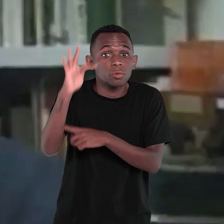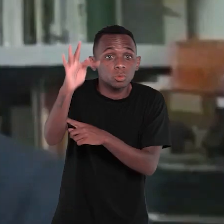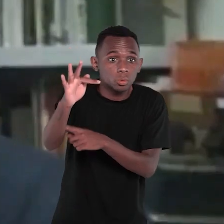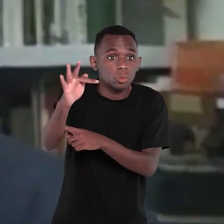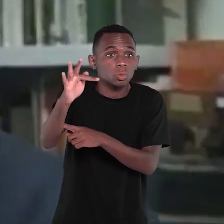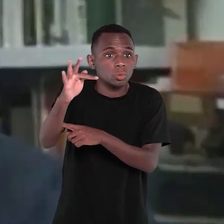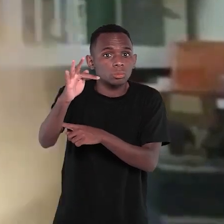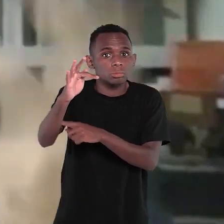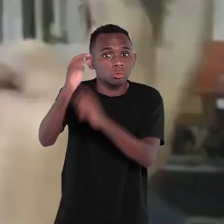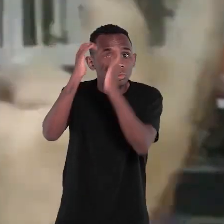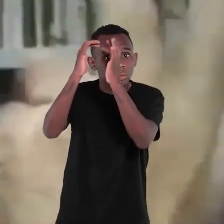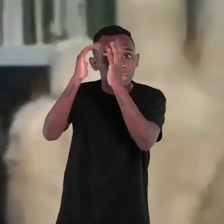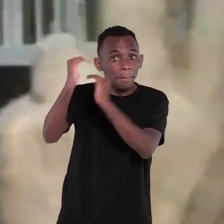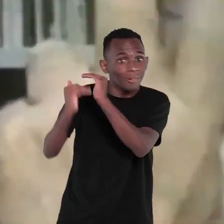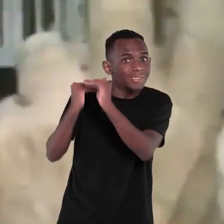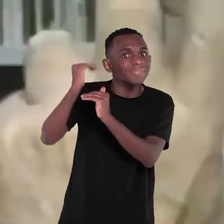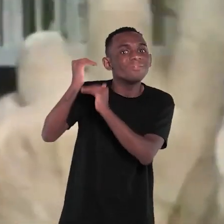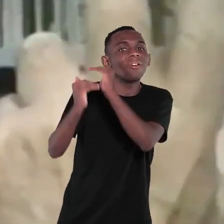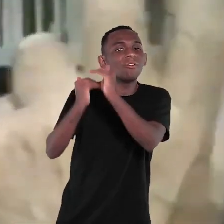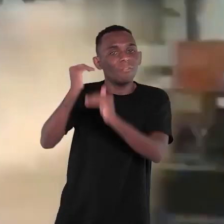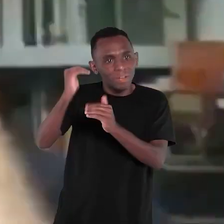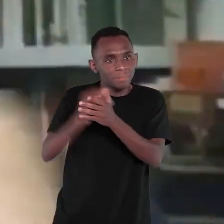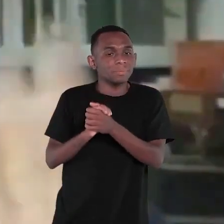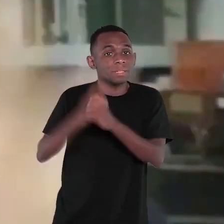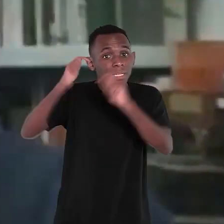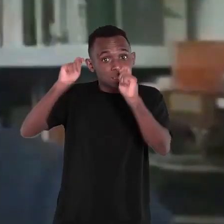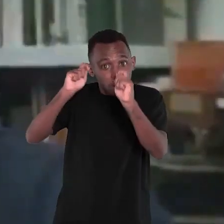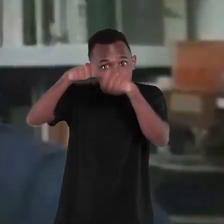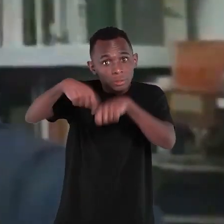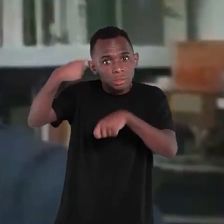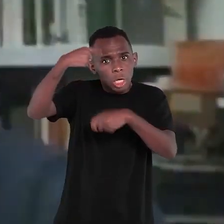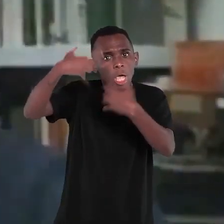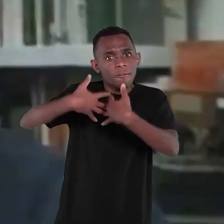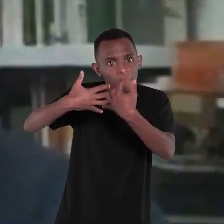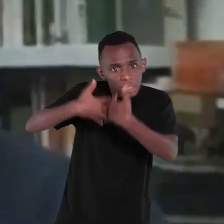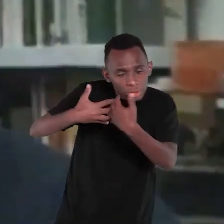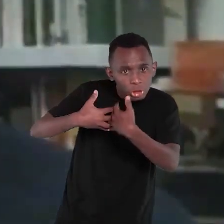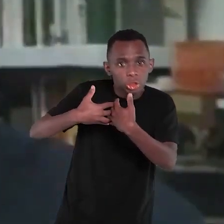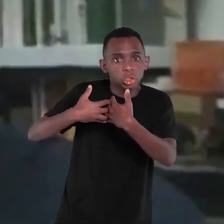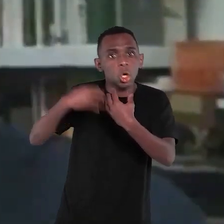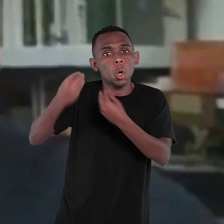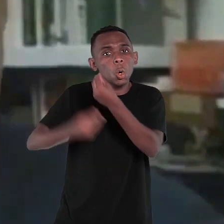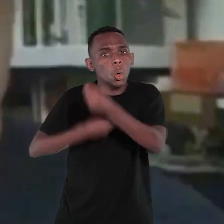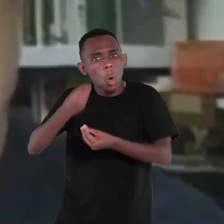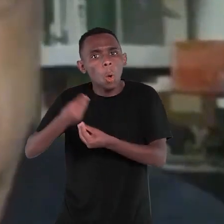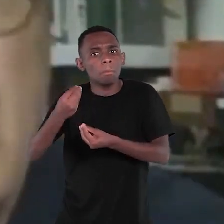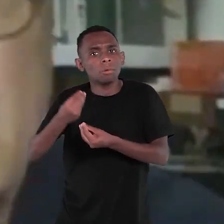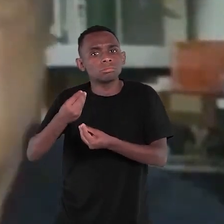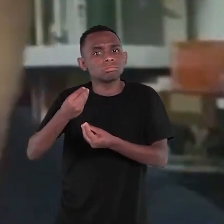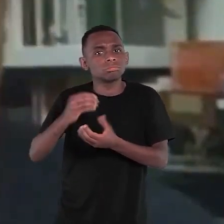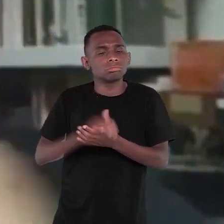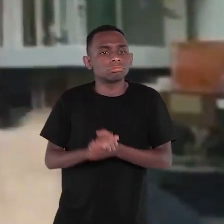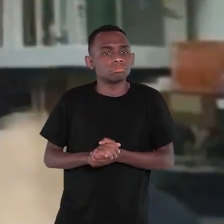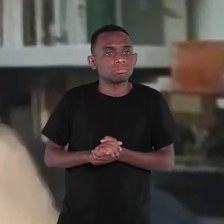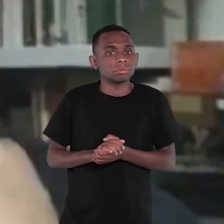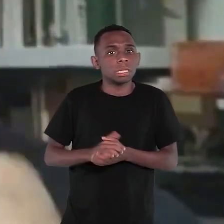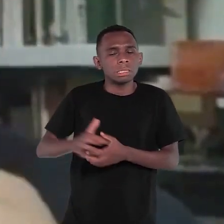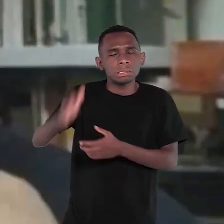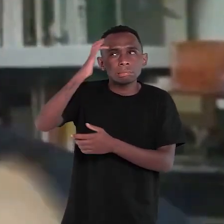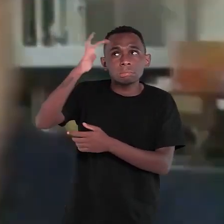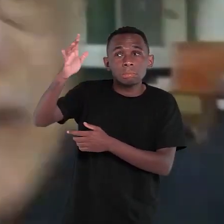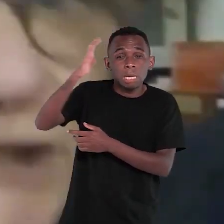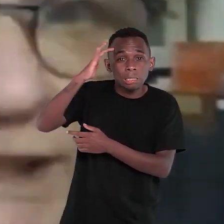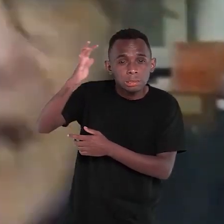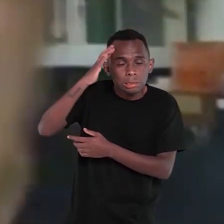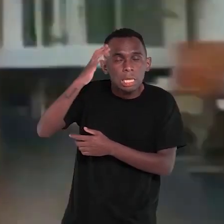né, estão formando seus cérebros, estão formando sua capacidade de pensar, de refletir, de raciocinar,